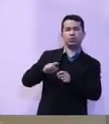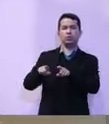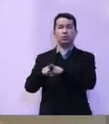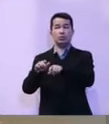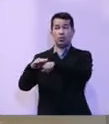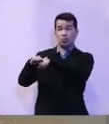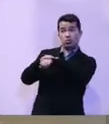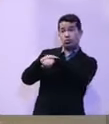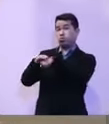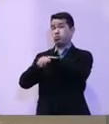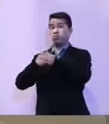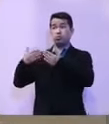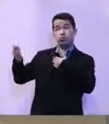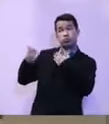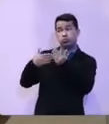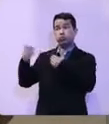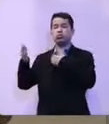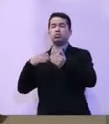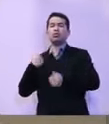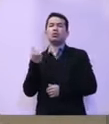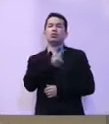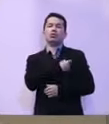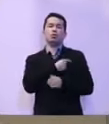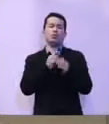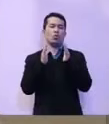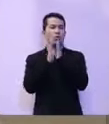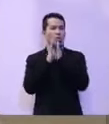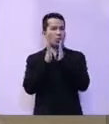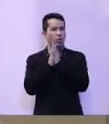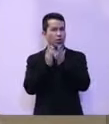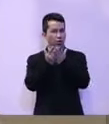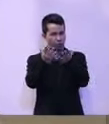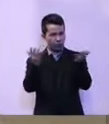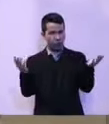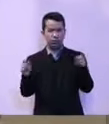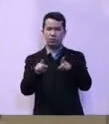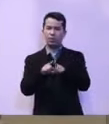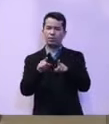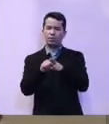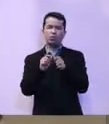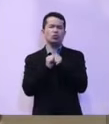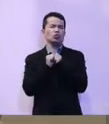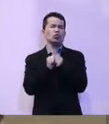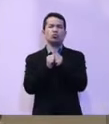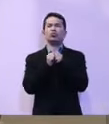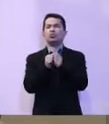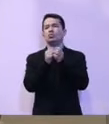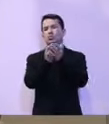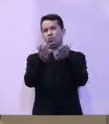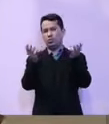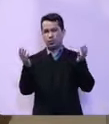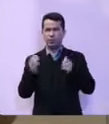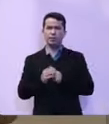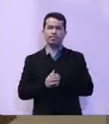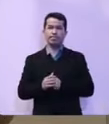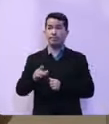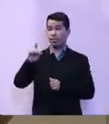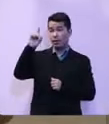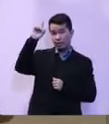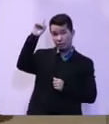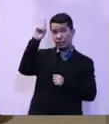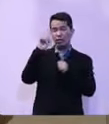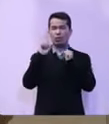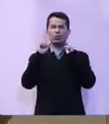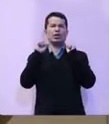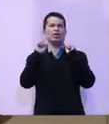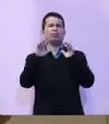começar a conversar e a gente vai poder orar com você e caminhar com você. Que Deus te abençoe e que a